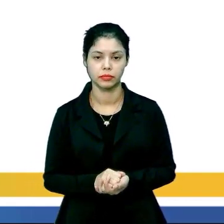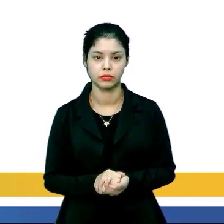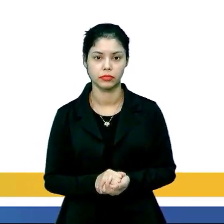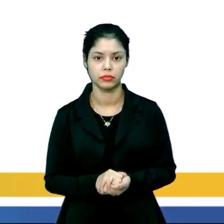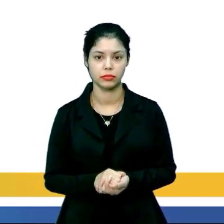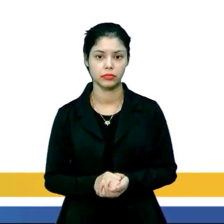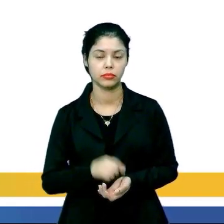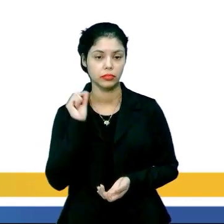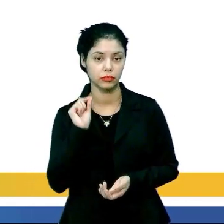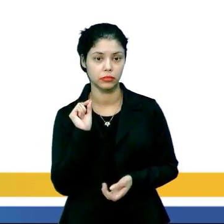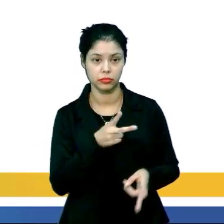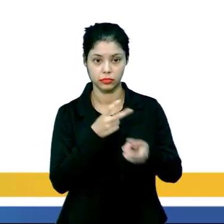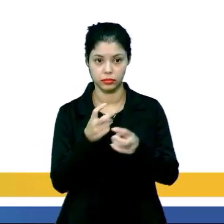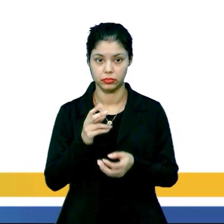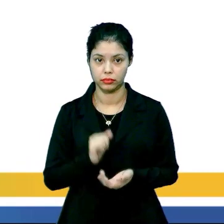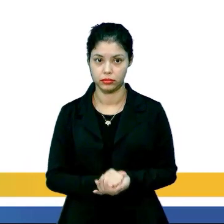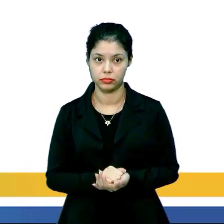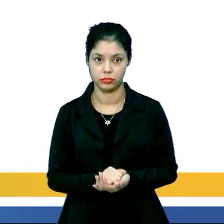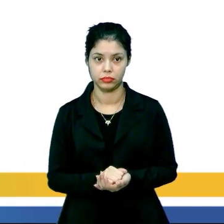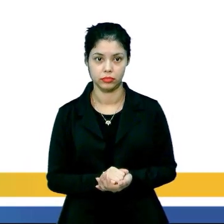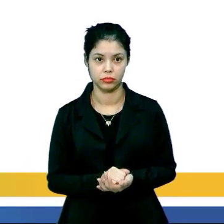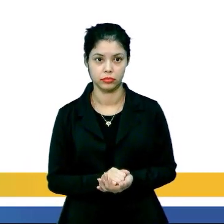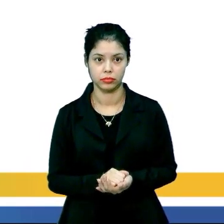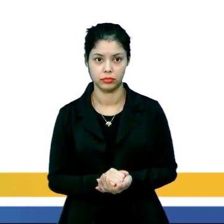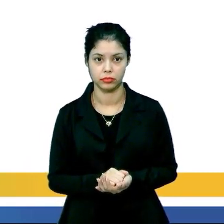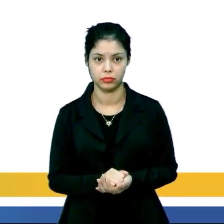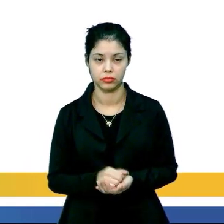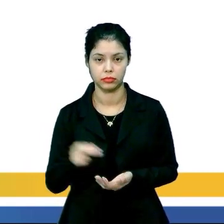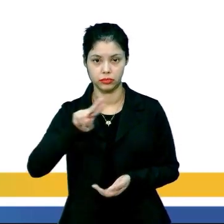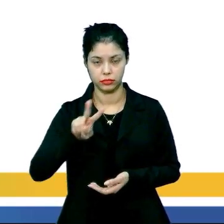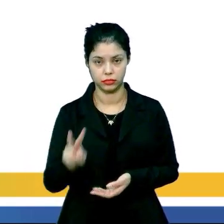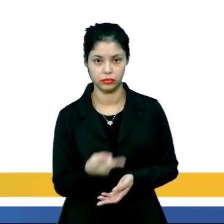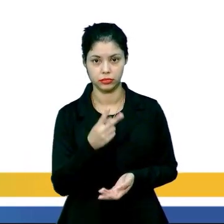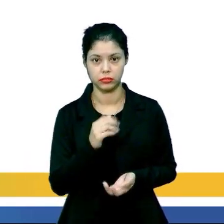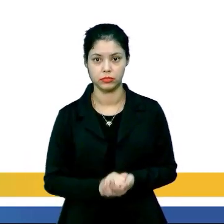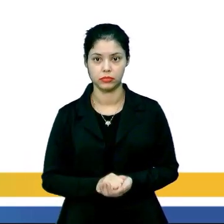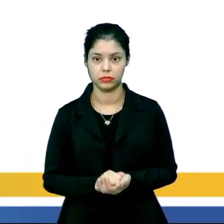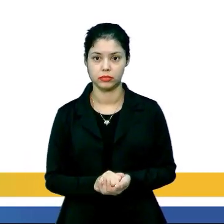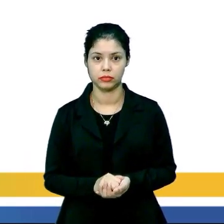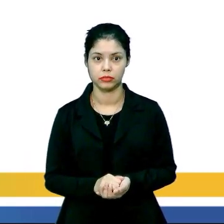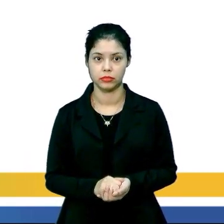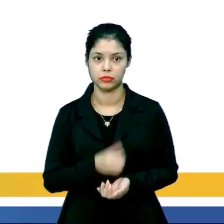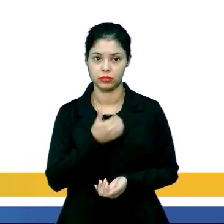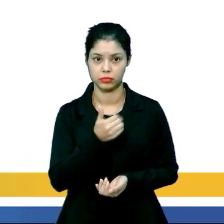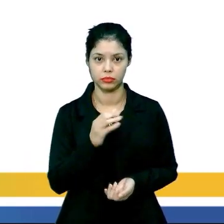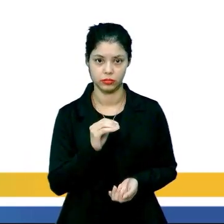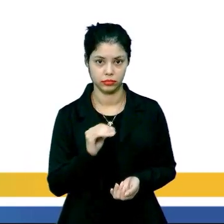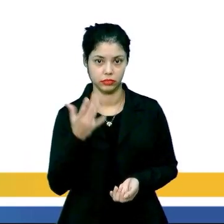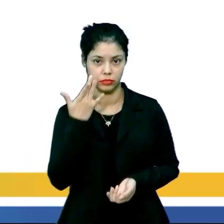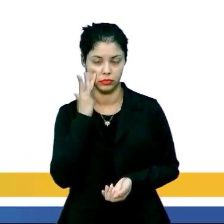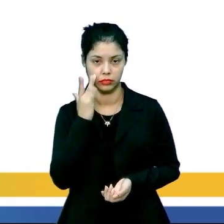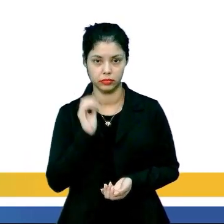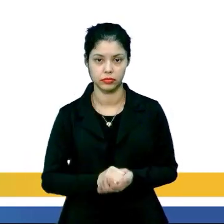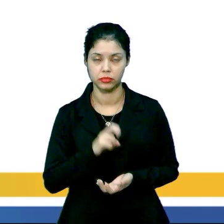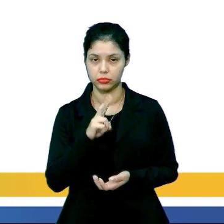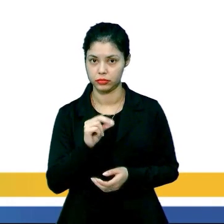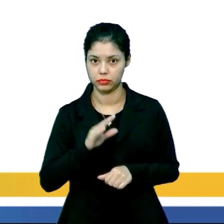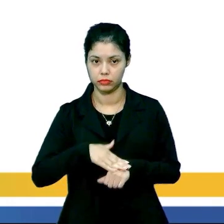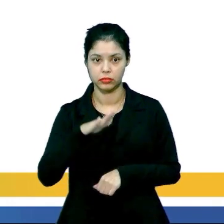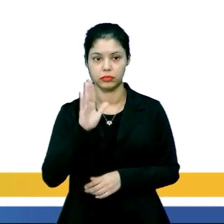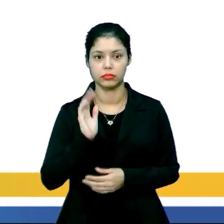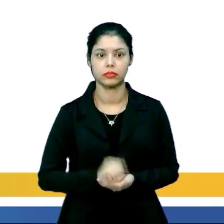moedas. Observe lá acima. Temos 2.000 gemas e 100.000 moedas de ouro, 50 vezes